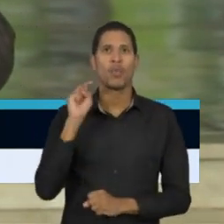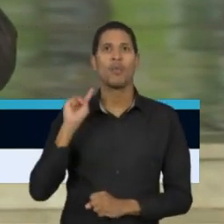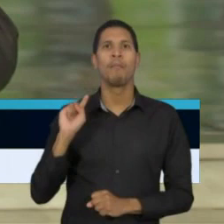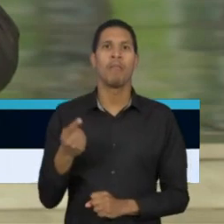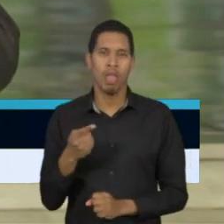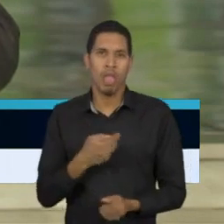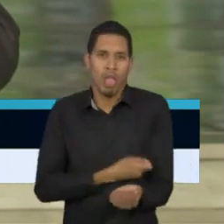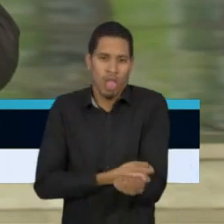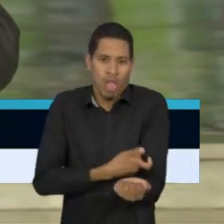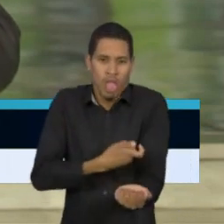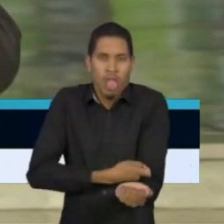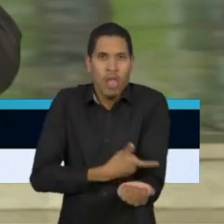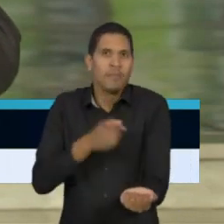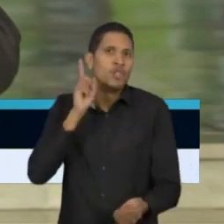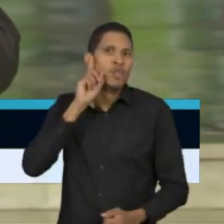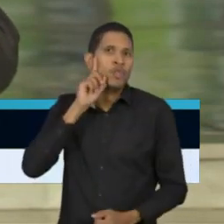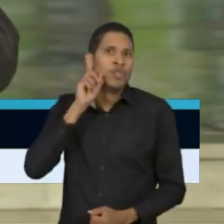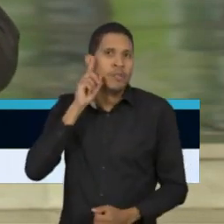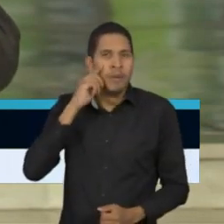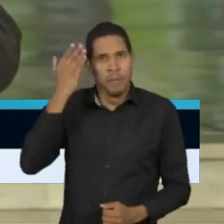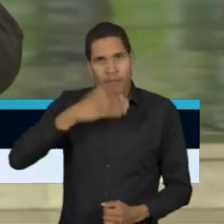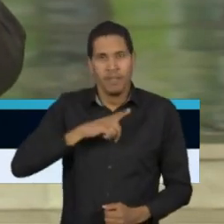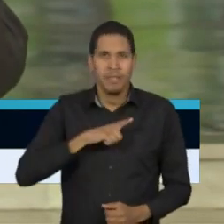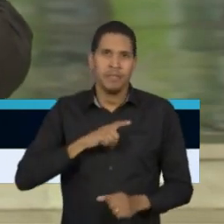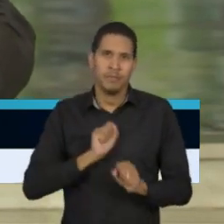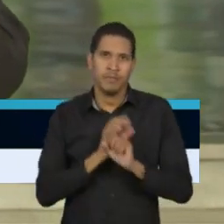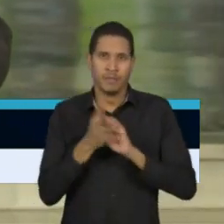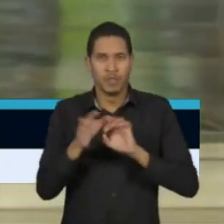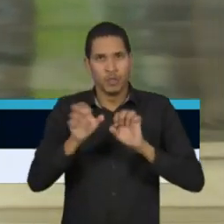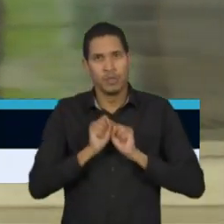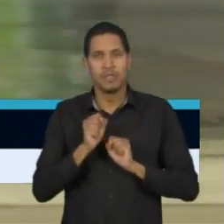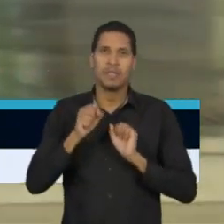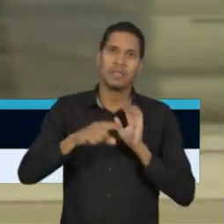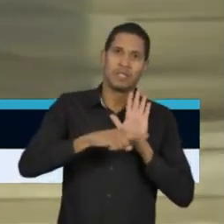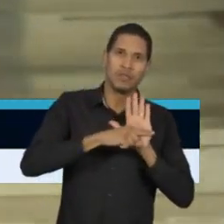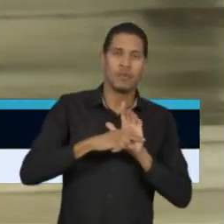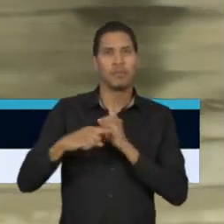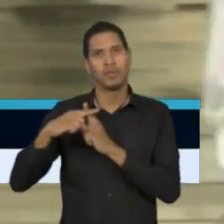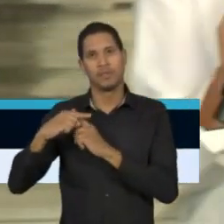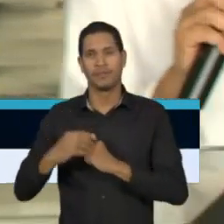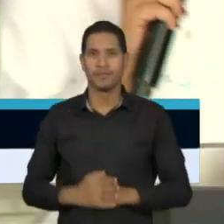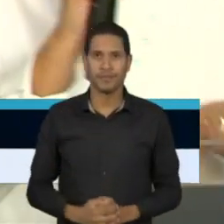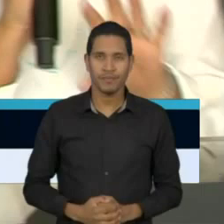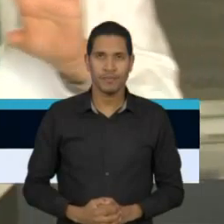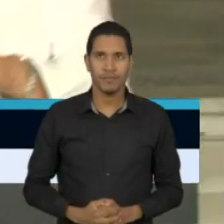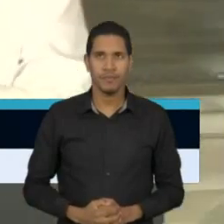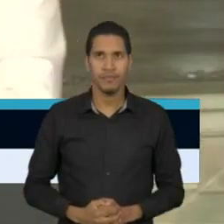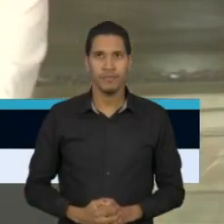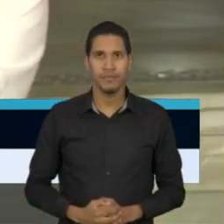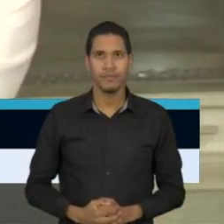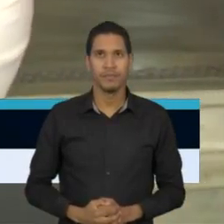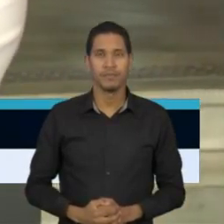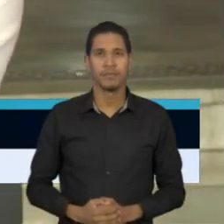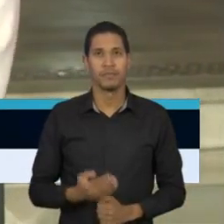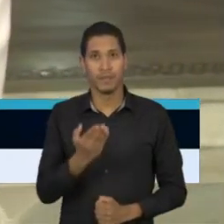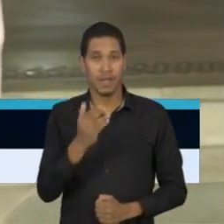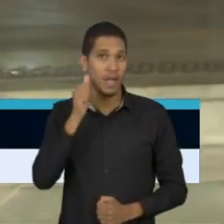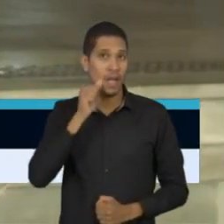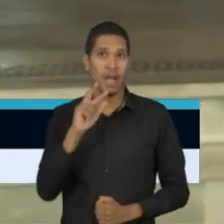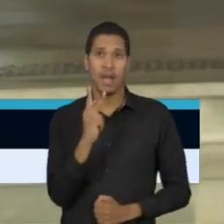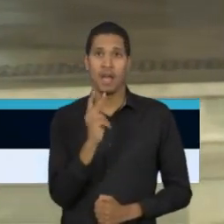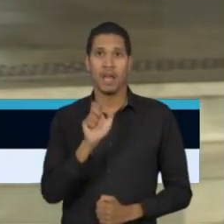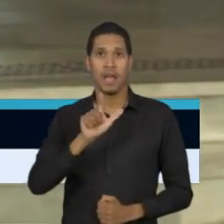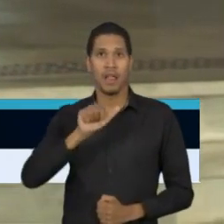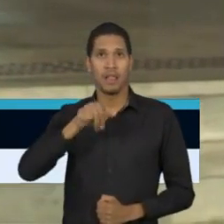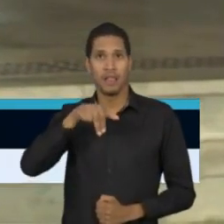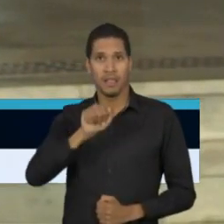exames dia. Muito obrigado. Obrigado, doutor Guerma. Doutora Helena Sato. Eu só quero complementar aqui